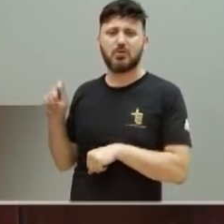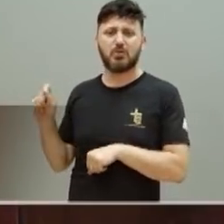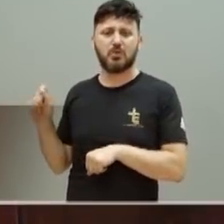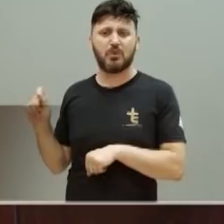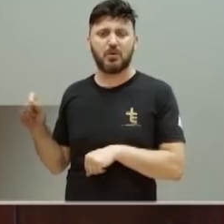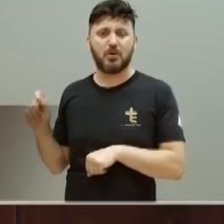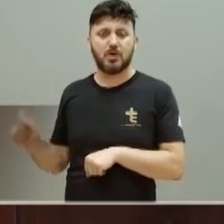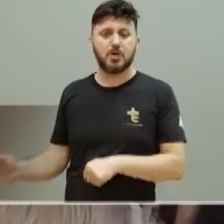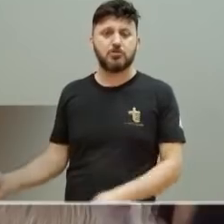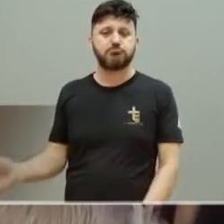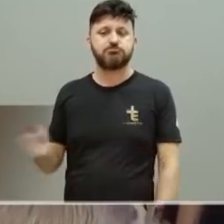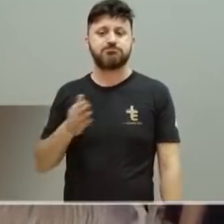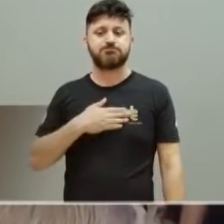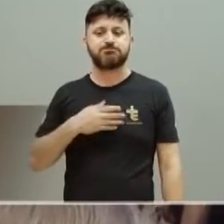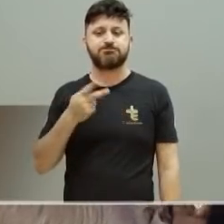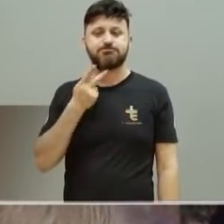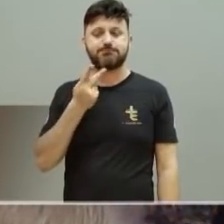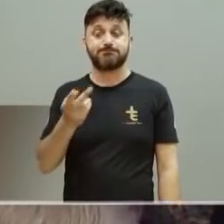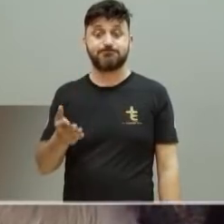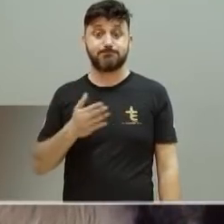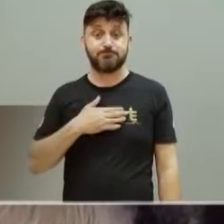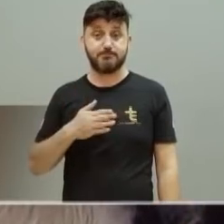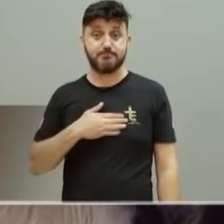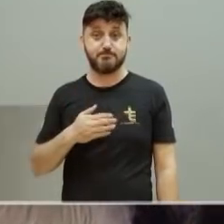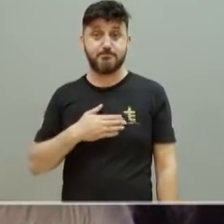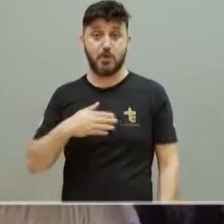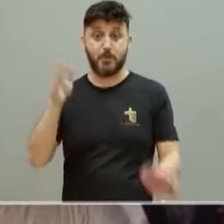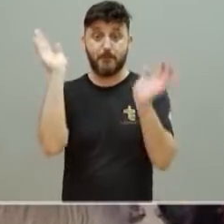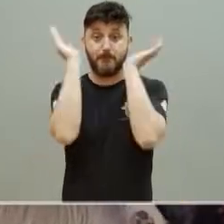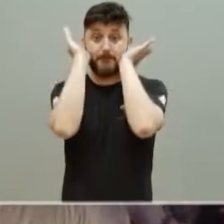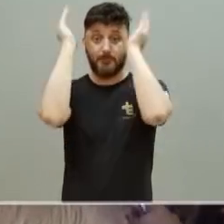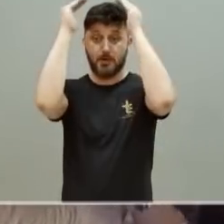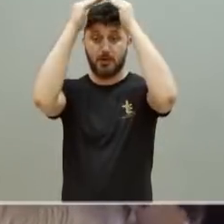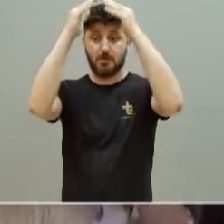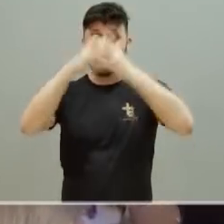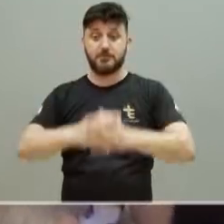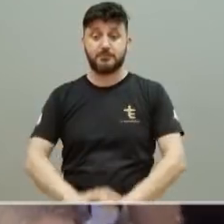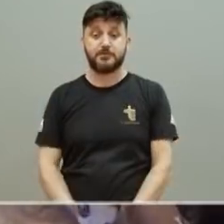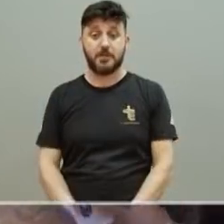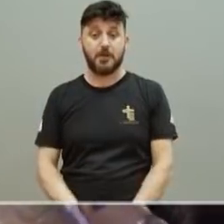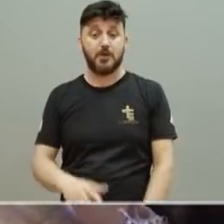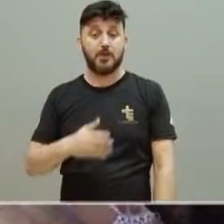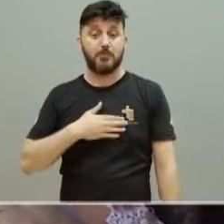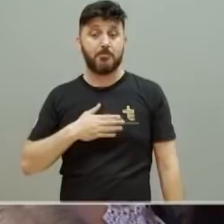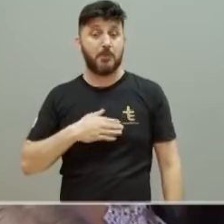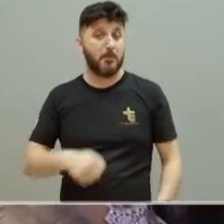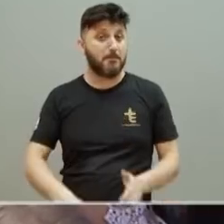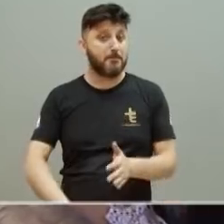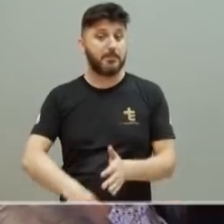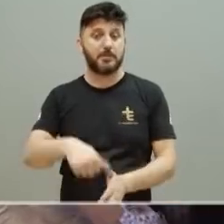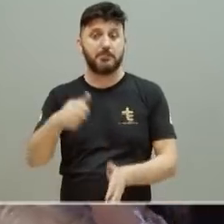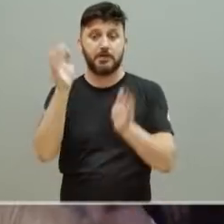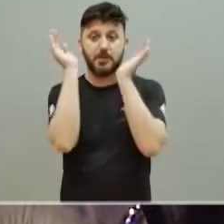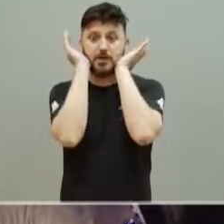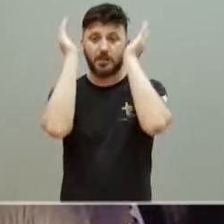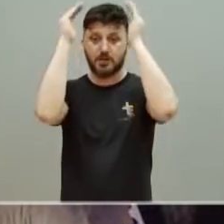Bata no seu peito e fala: o meu Papa, o meu primeiro Papa,